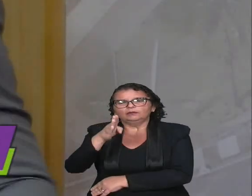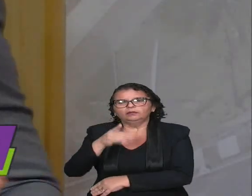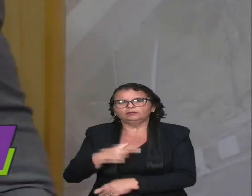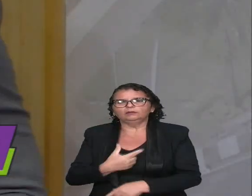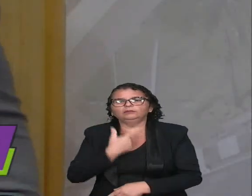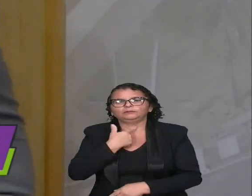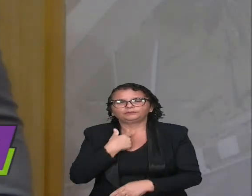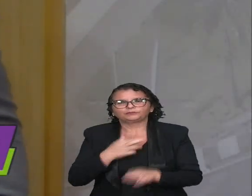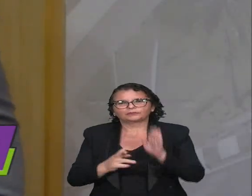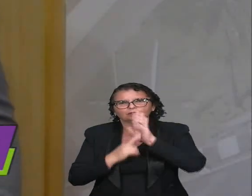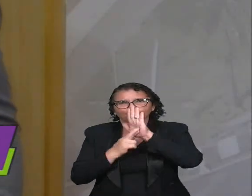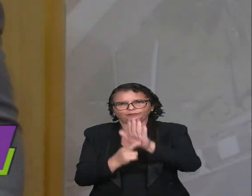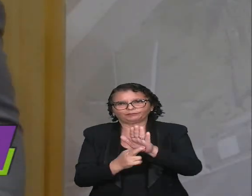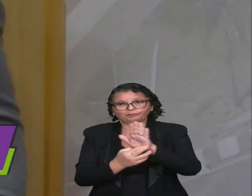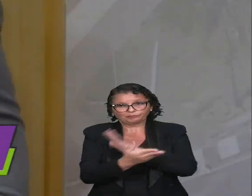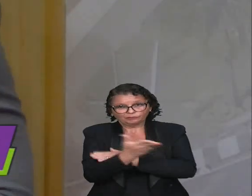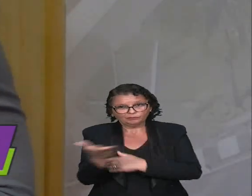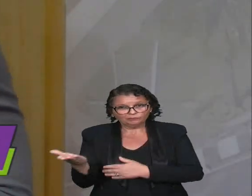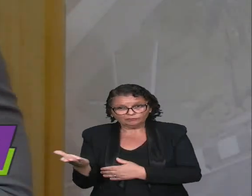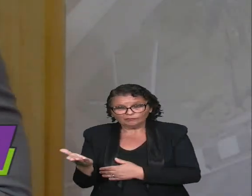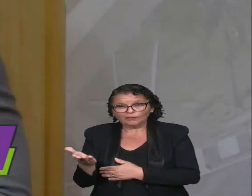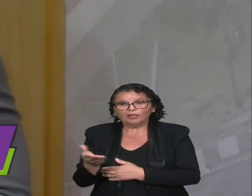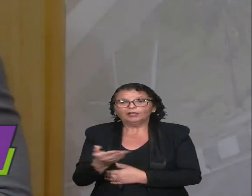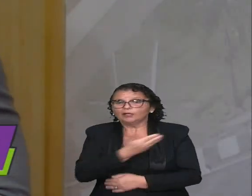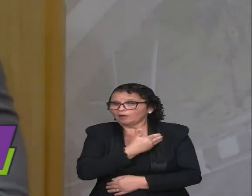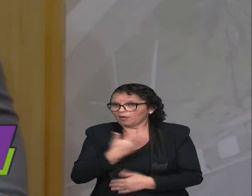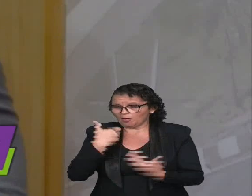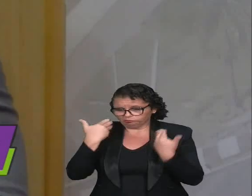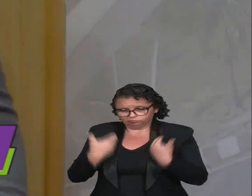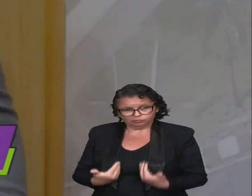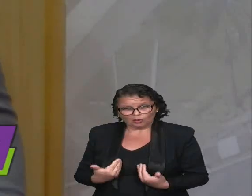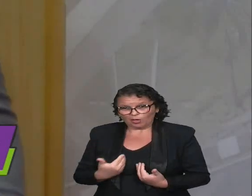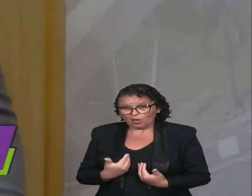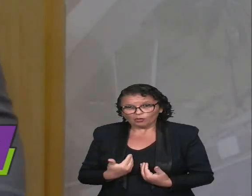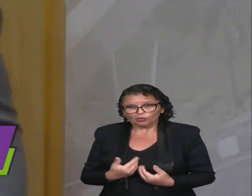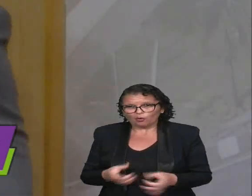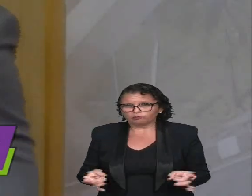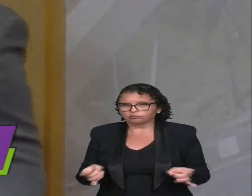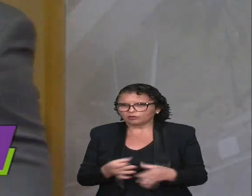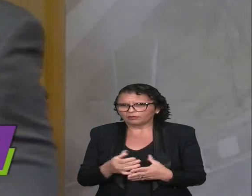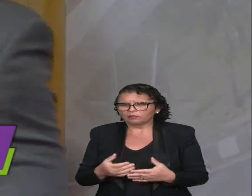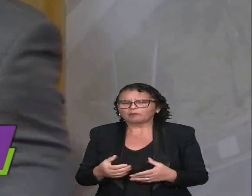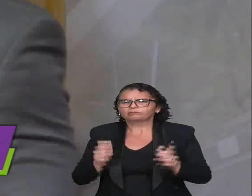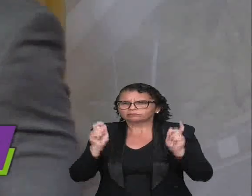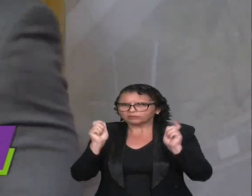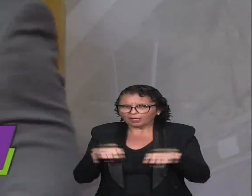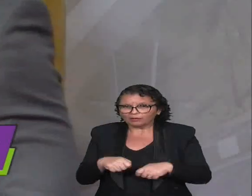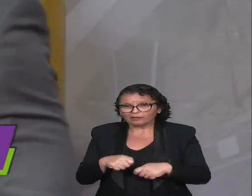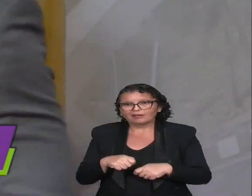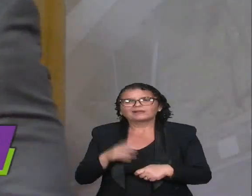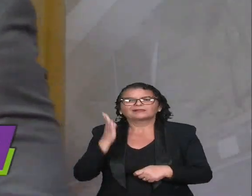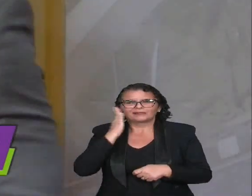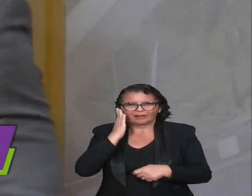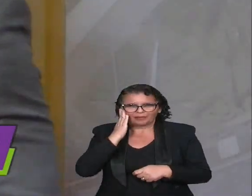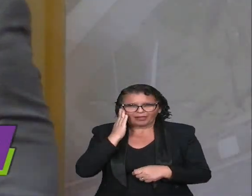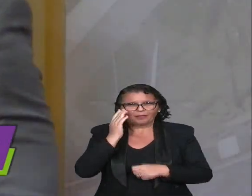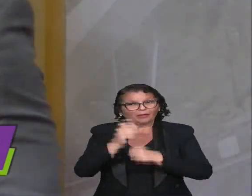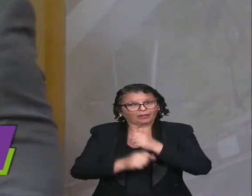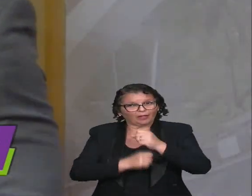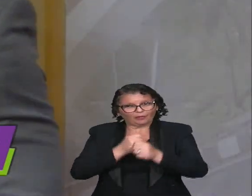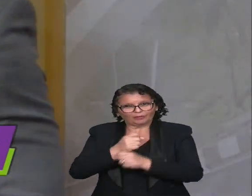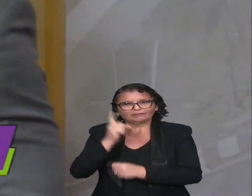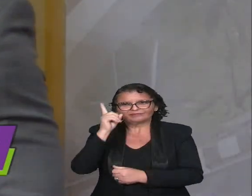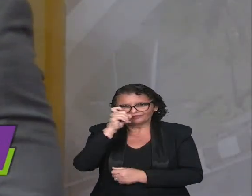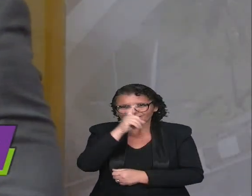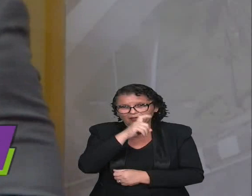vocês representam e colocar o nosso governo à disposição para aquilo que for possível é um ano desafiador pra gente